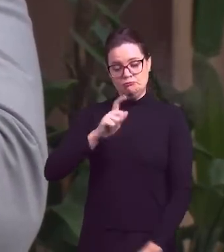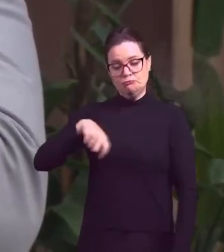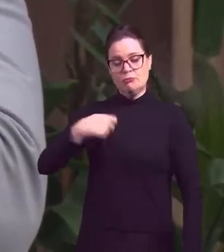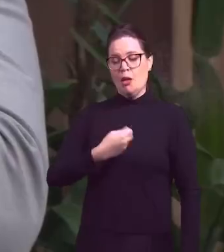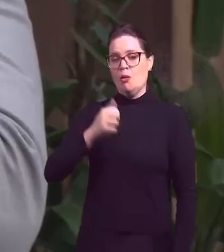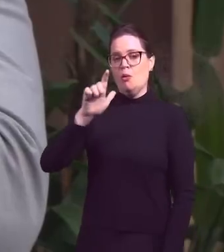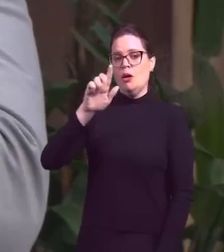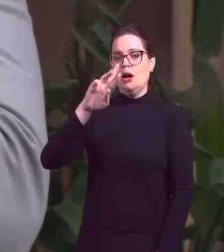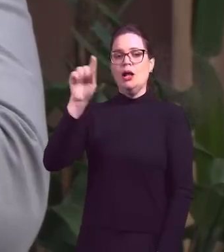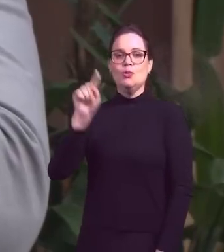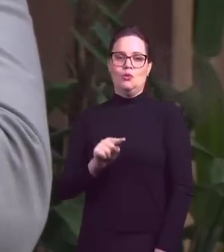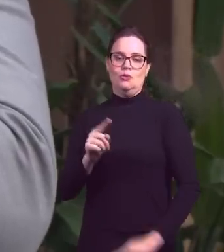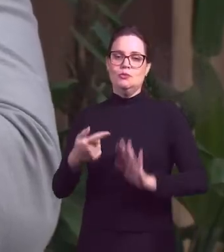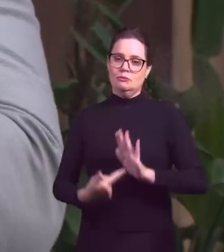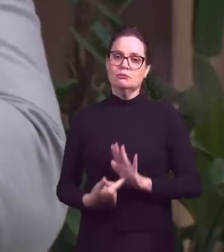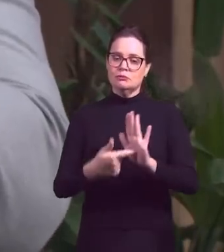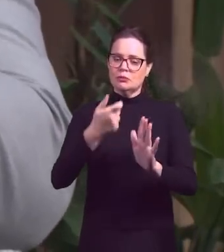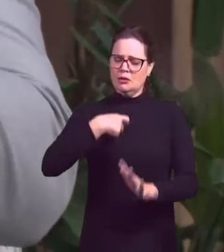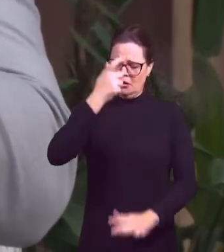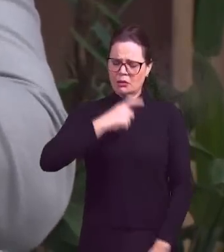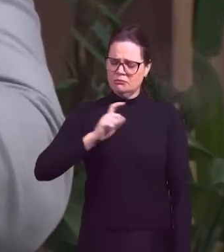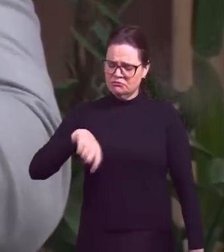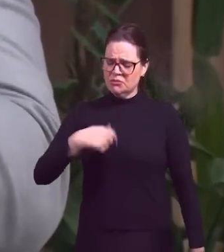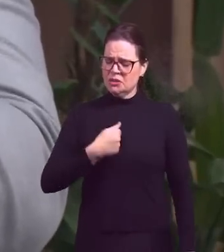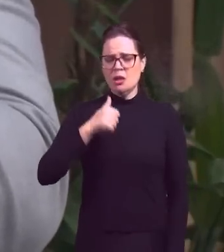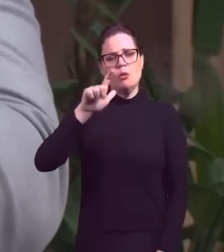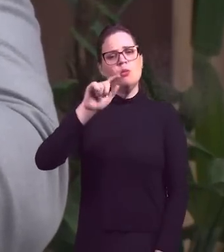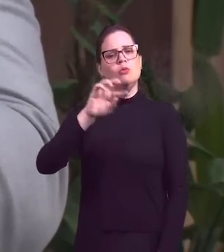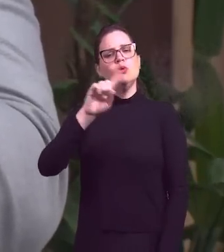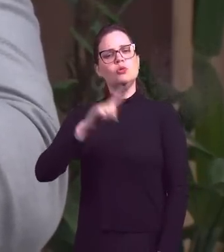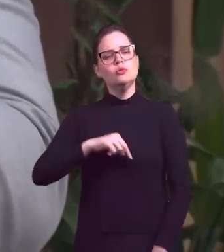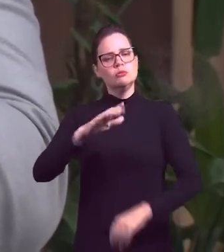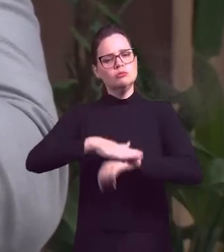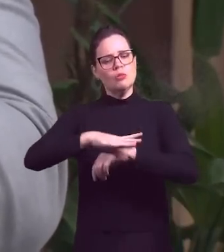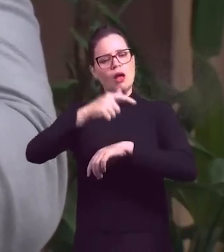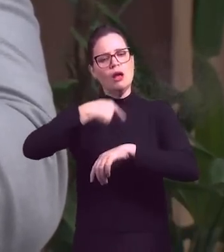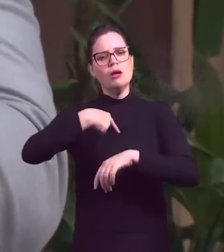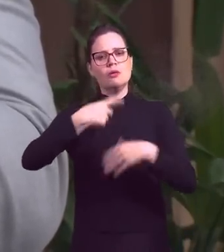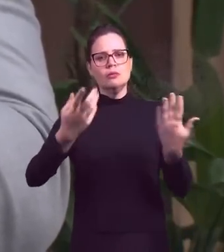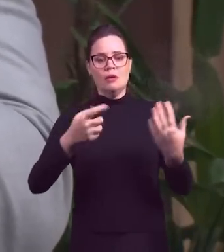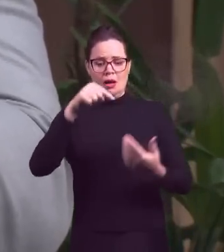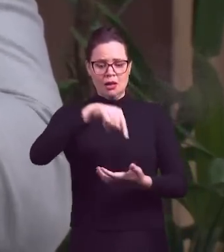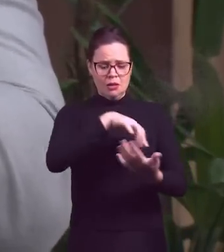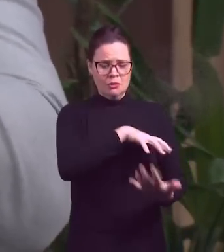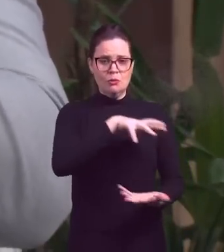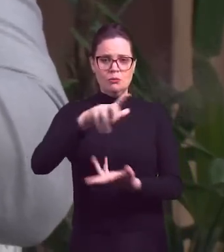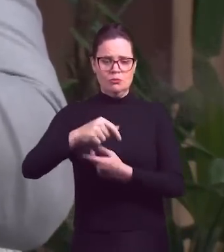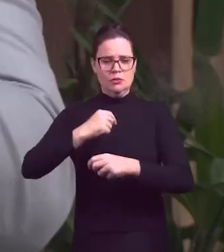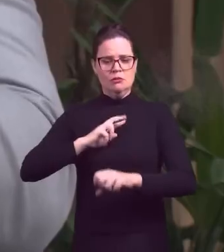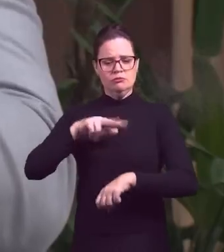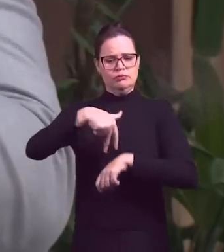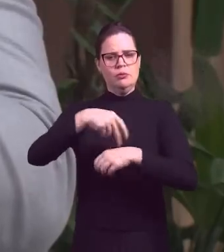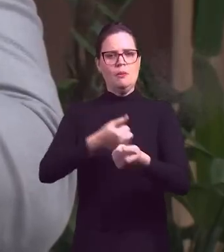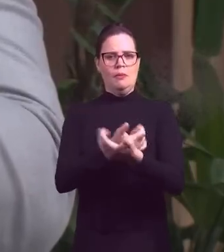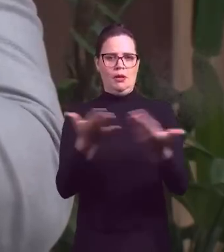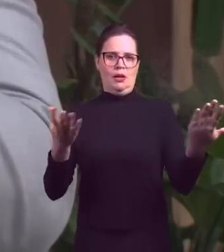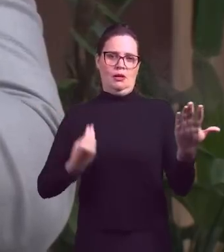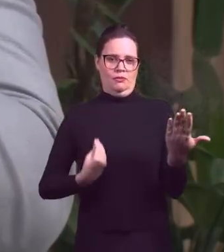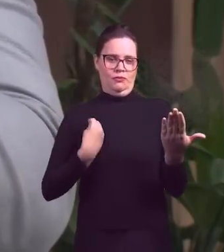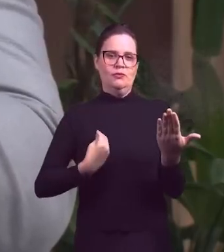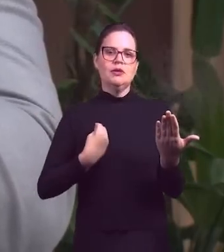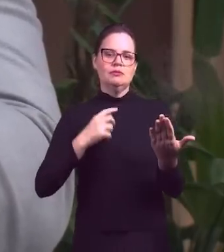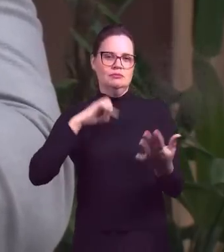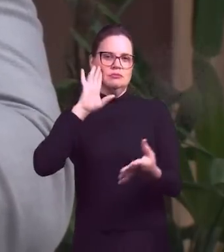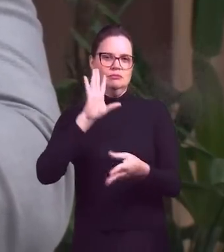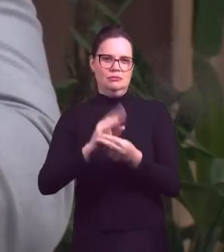Novo Testamento, ele é a luz do mundo, a luz da vida,